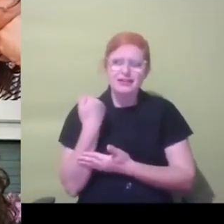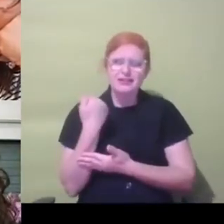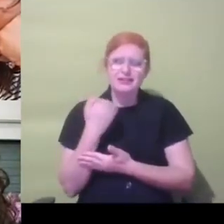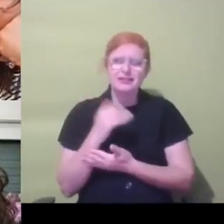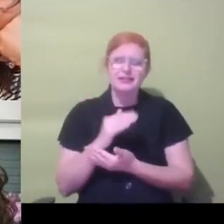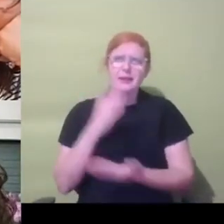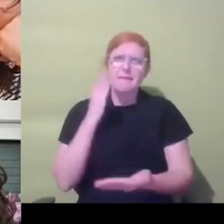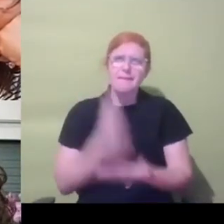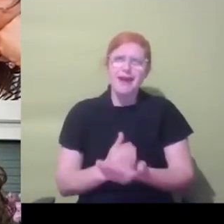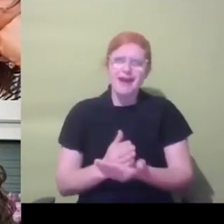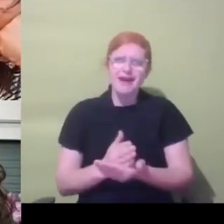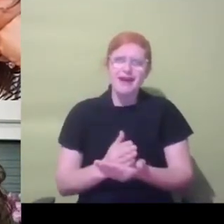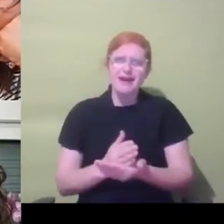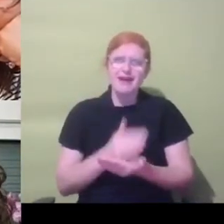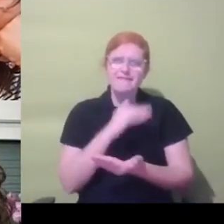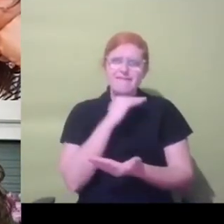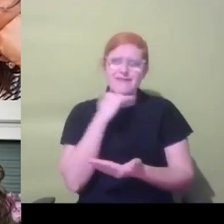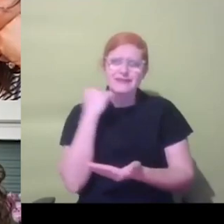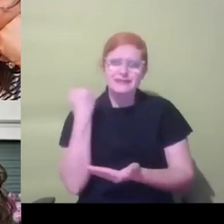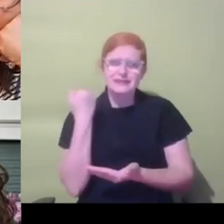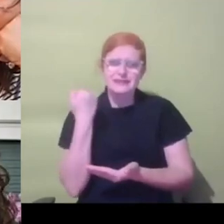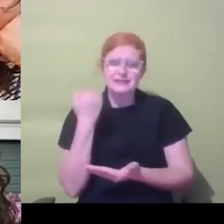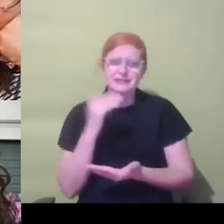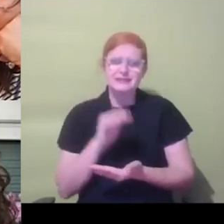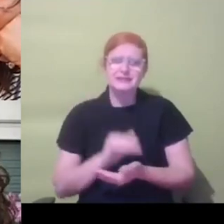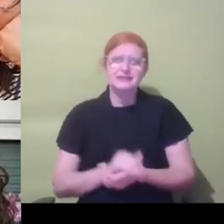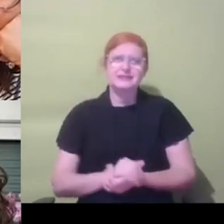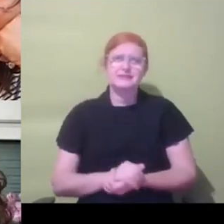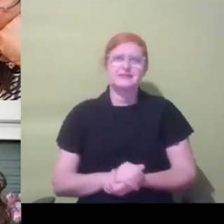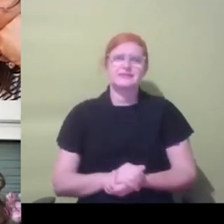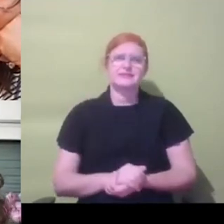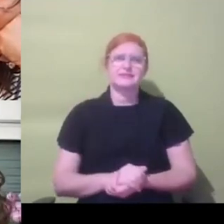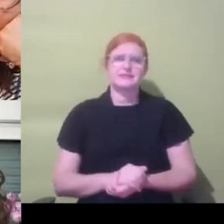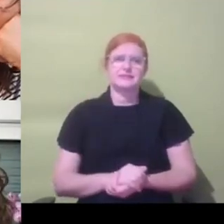matar. Parem de nos matar.